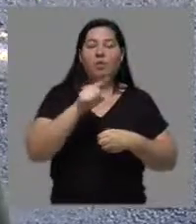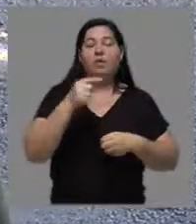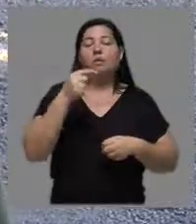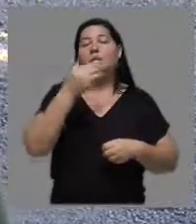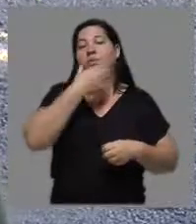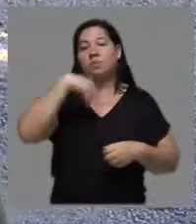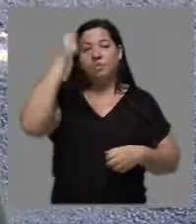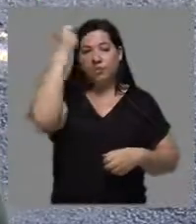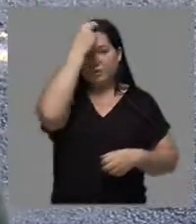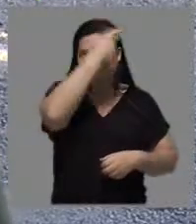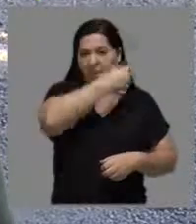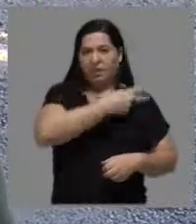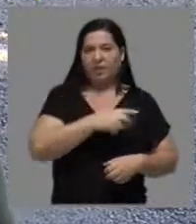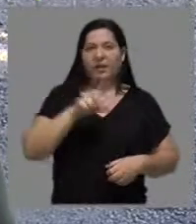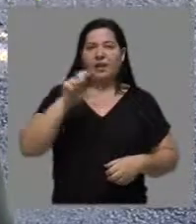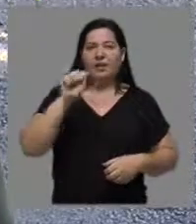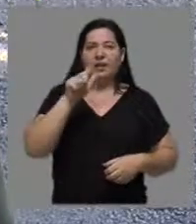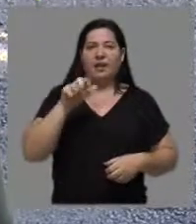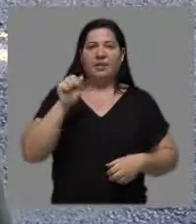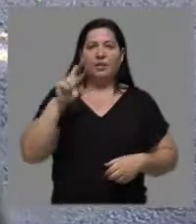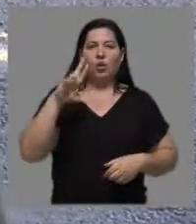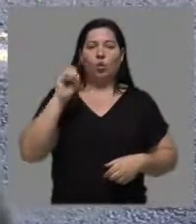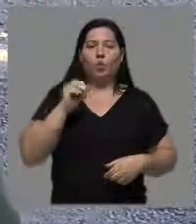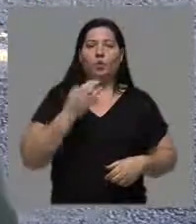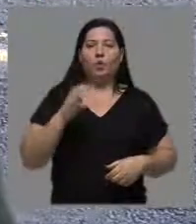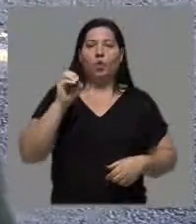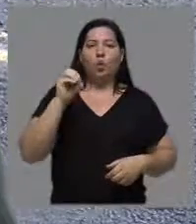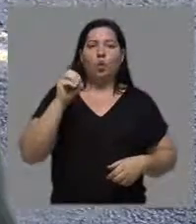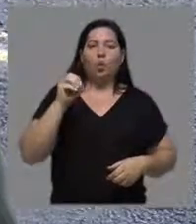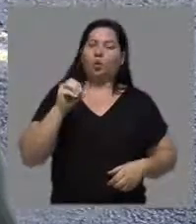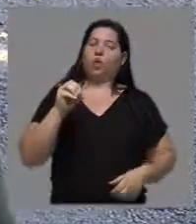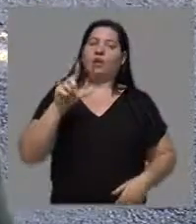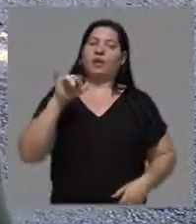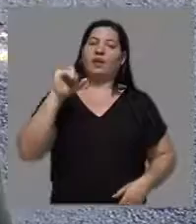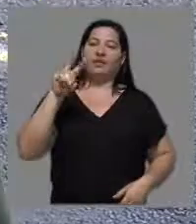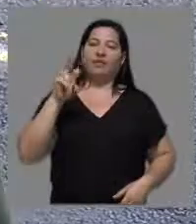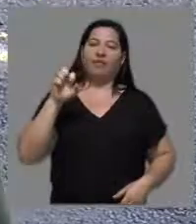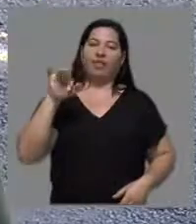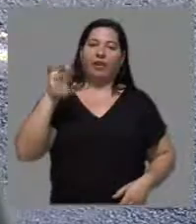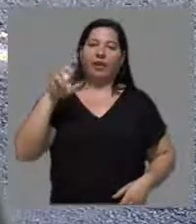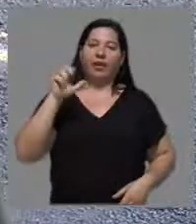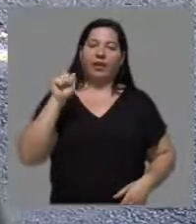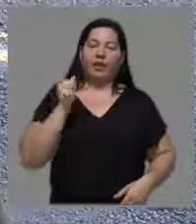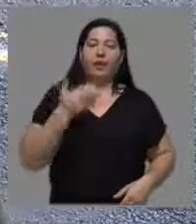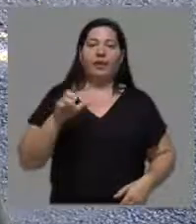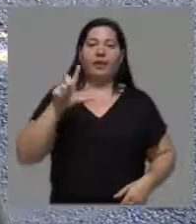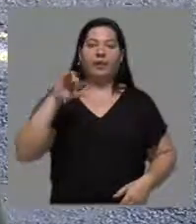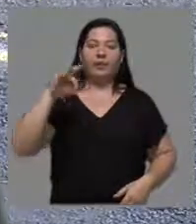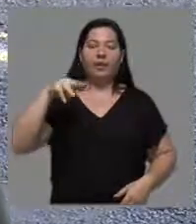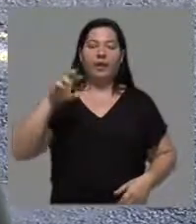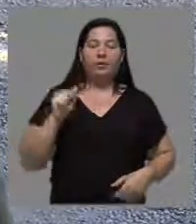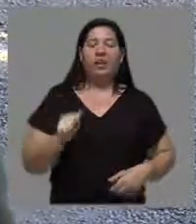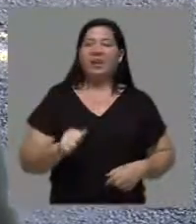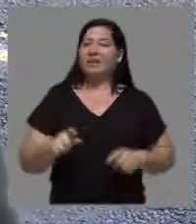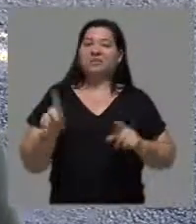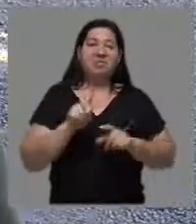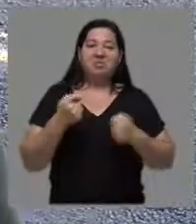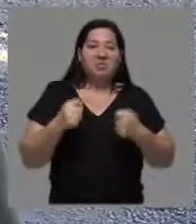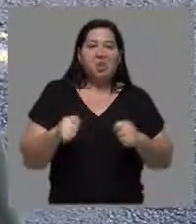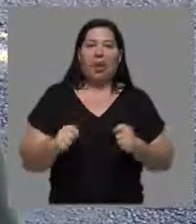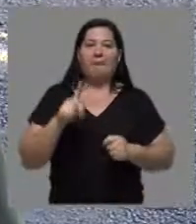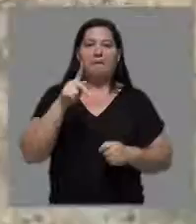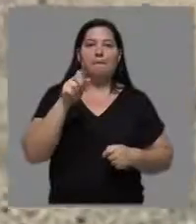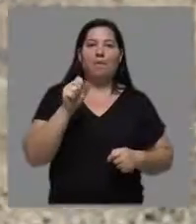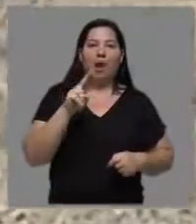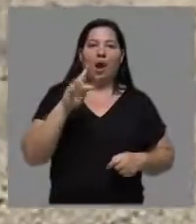da Lázaro de Oliveira Lima. Hoje, passamos lá agora, inclusive esse requerimento nem chegou aí para a pauta e